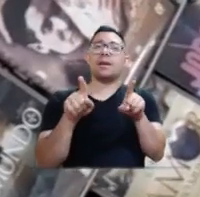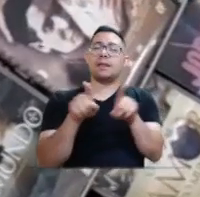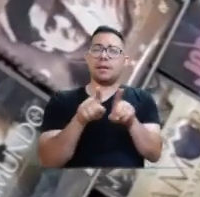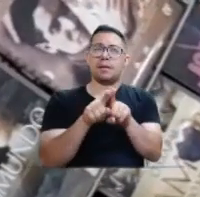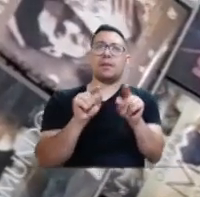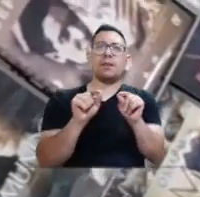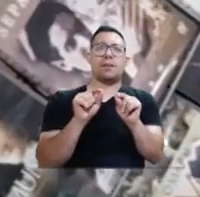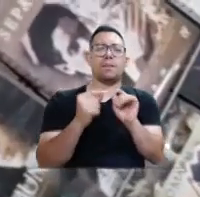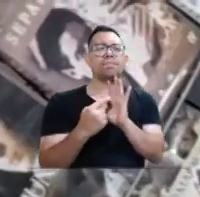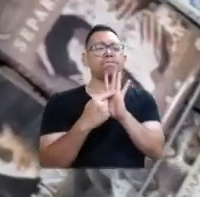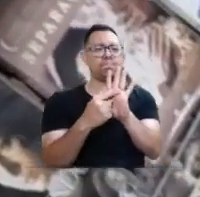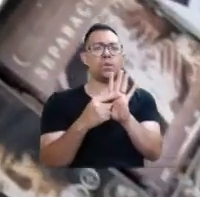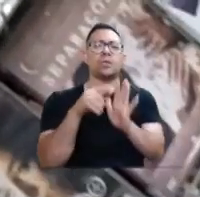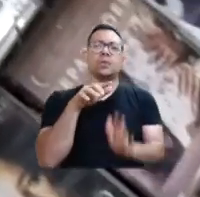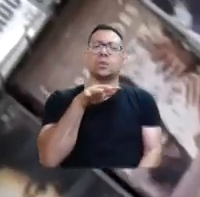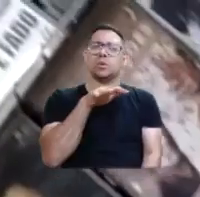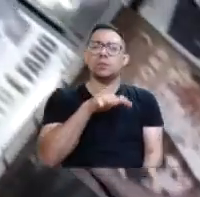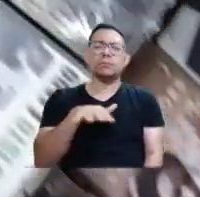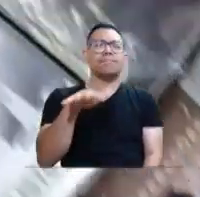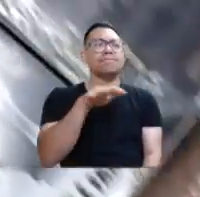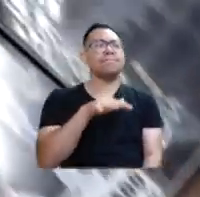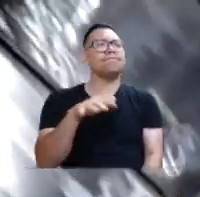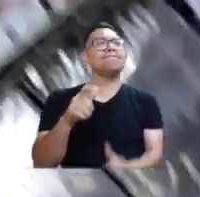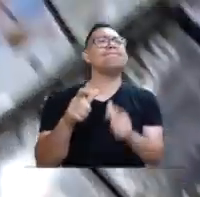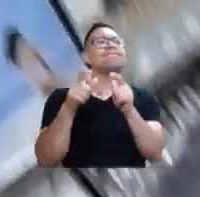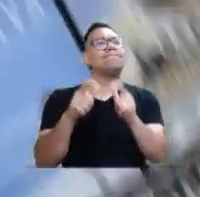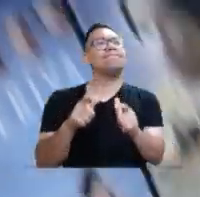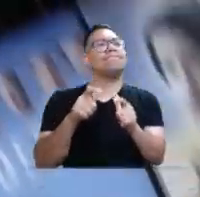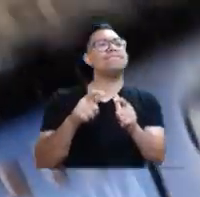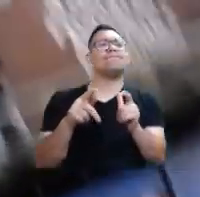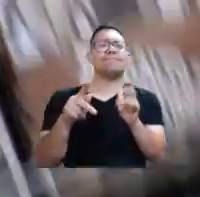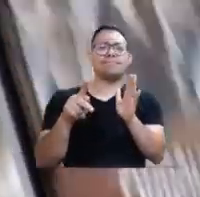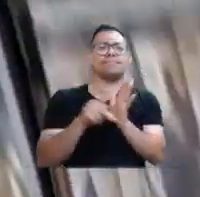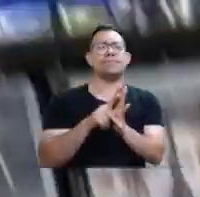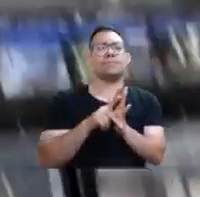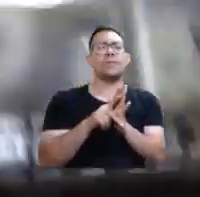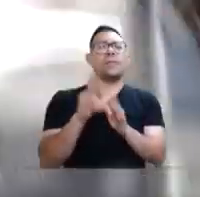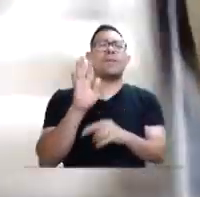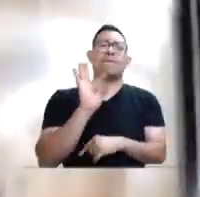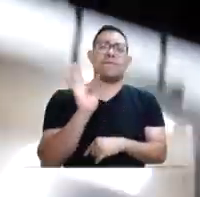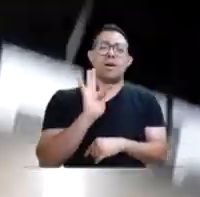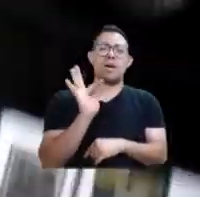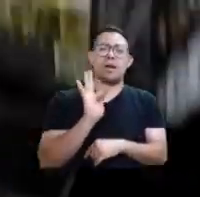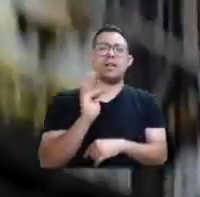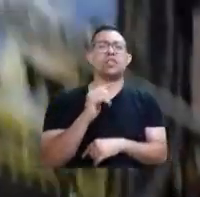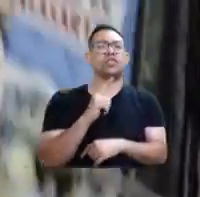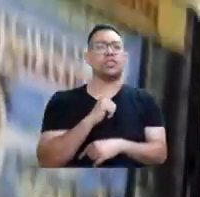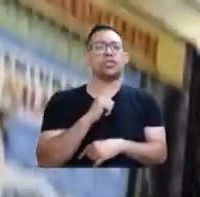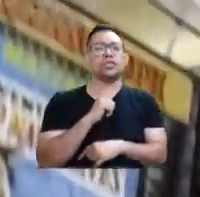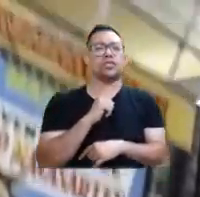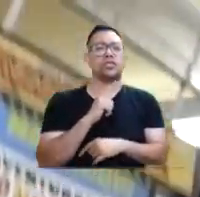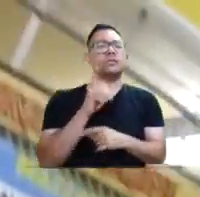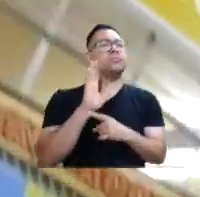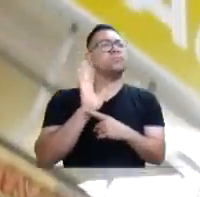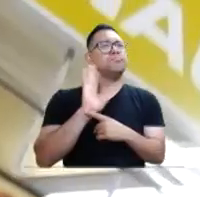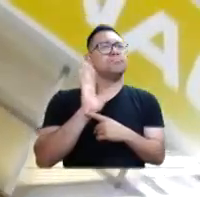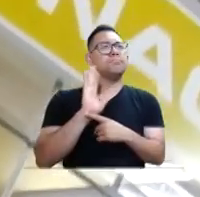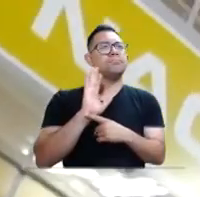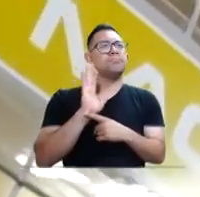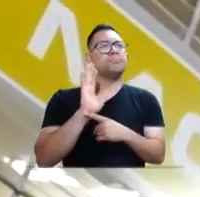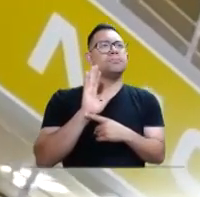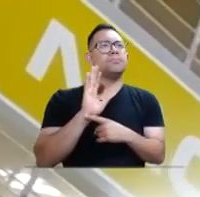também de um espaço, a videolocadora Gramofone, um espaço por onde obras de